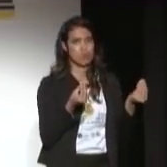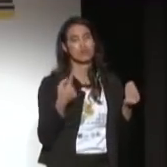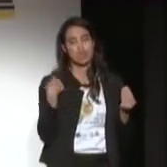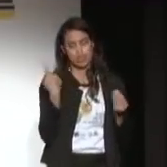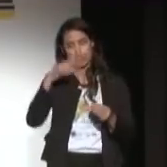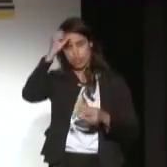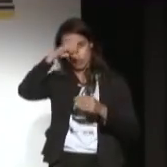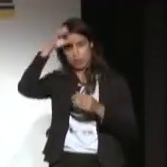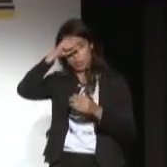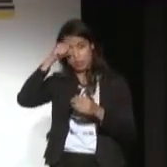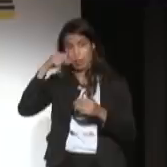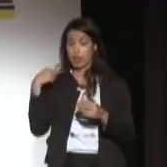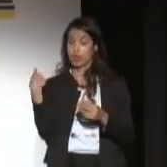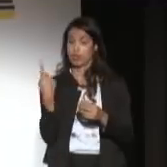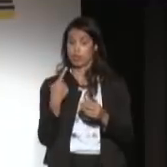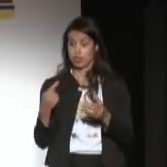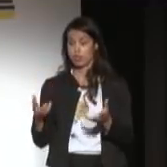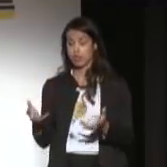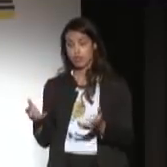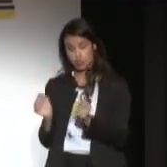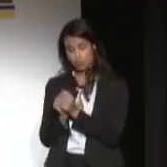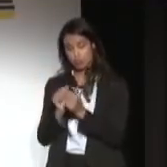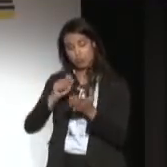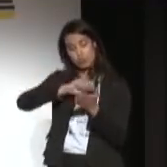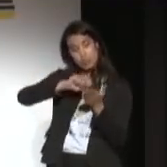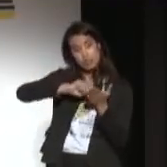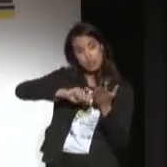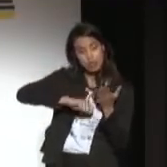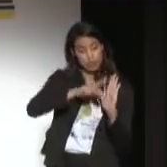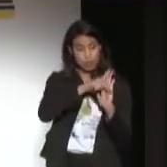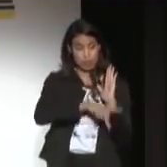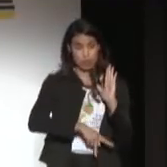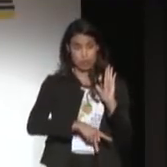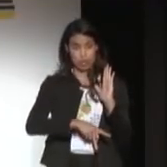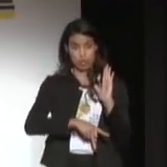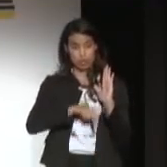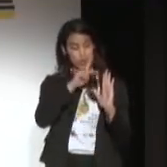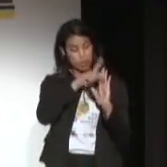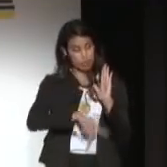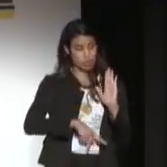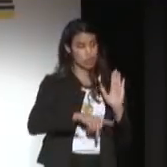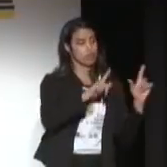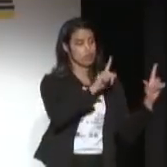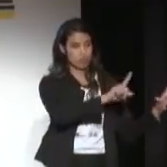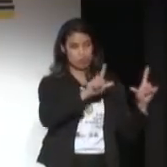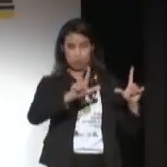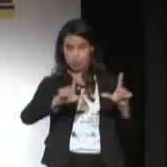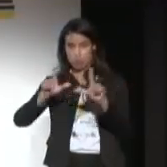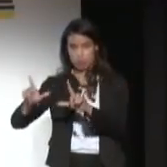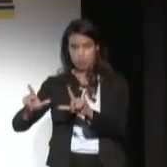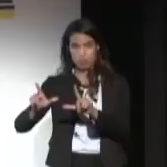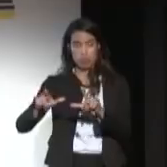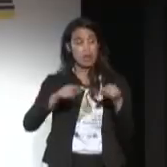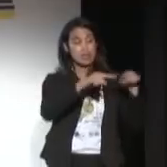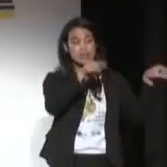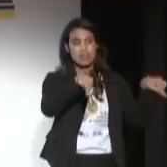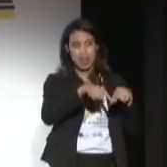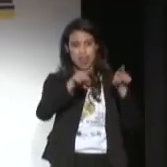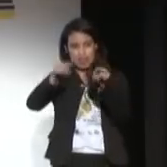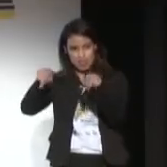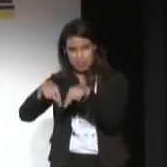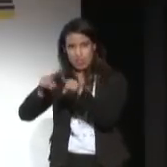nós vamos escrever um projeto para cada sala. Por que eu tenho mais fotos? Então, nós mapeamos qual é a